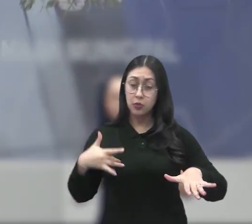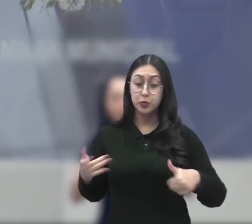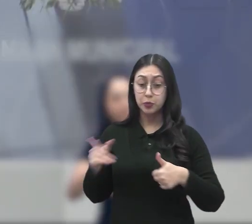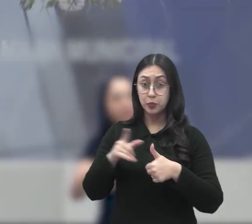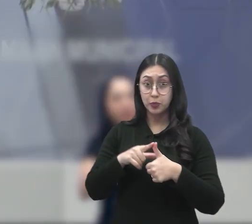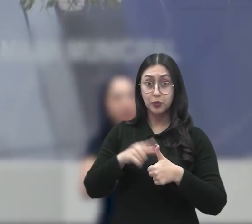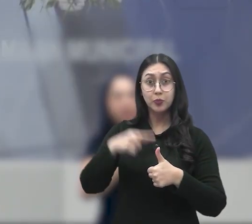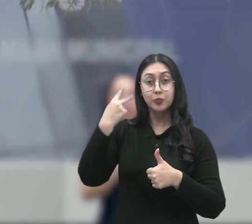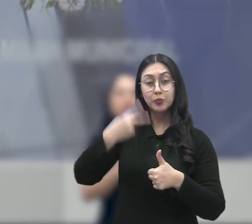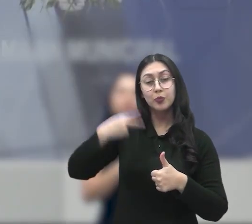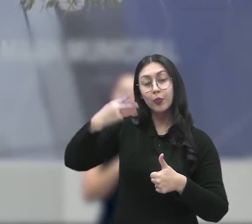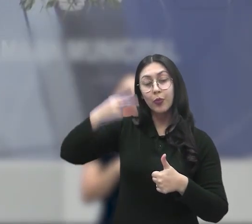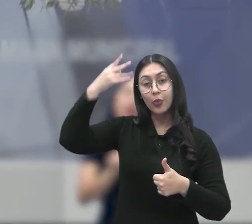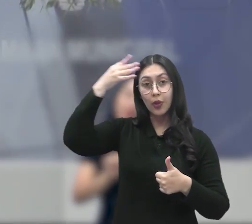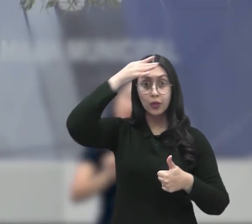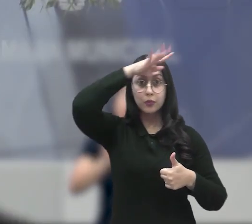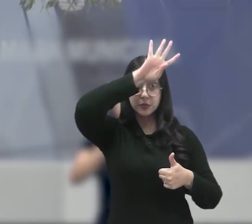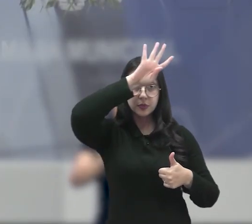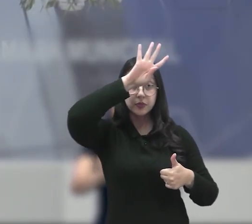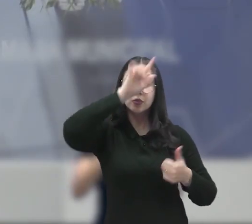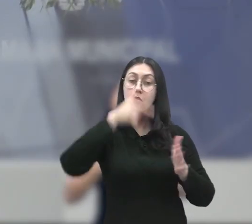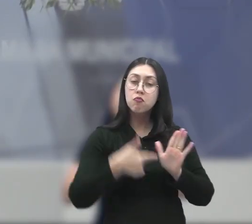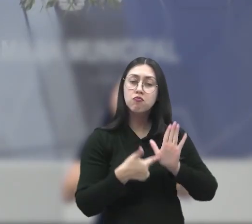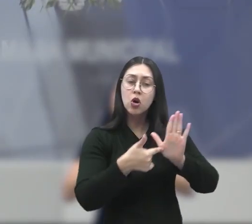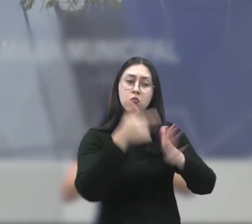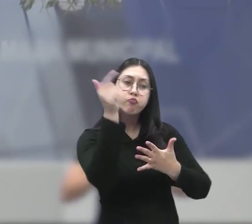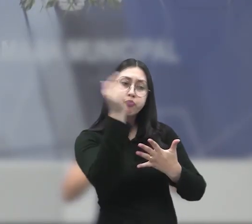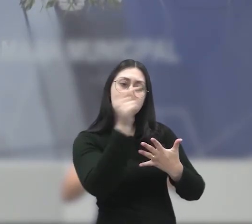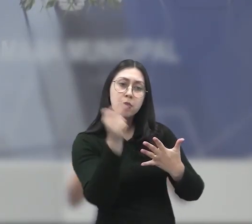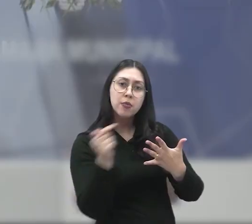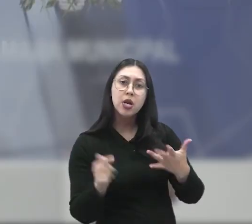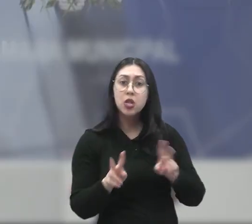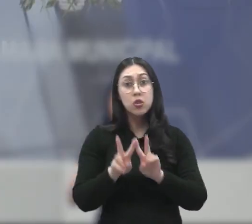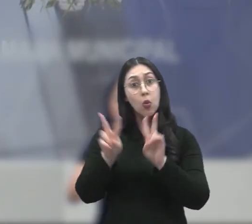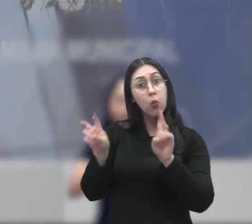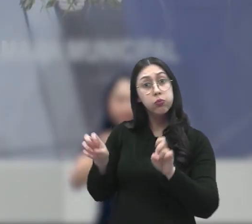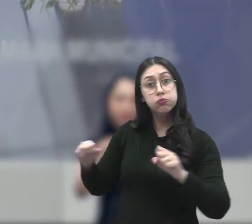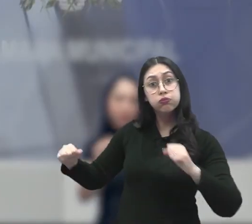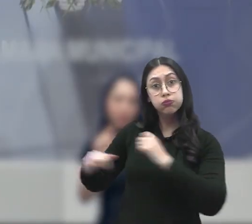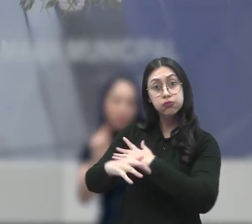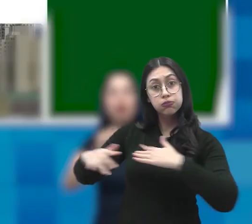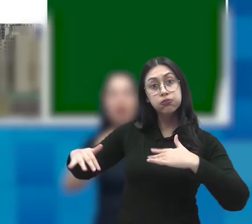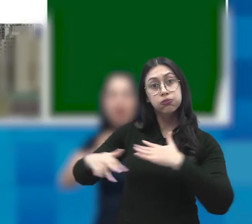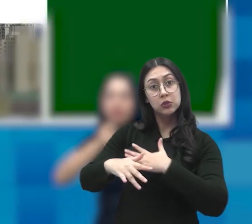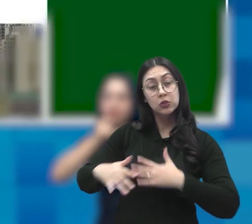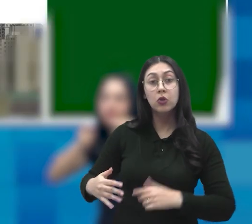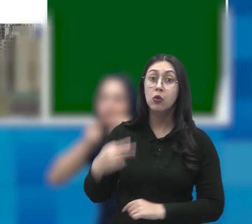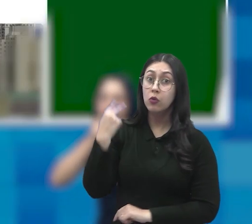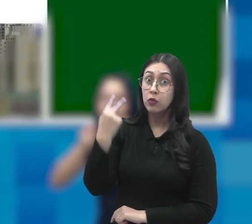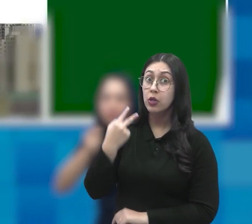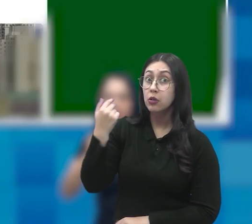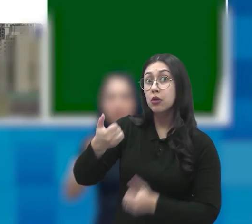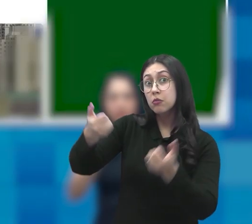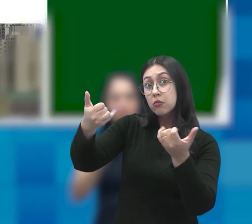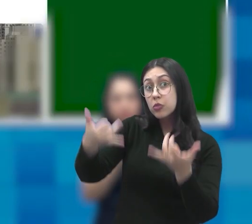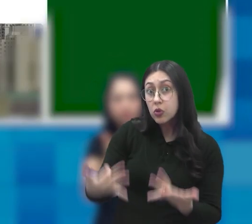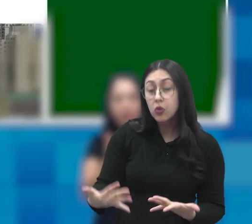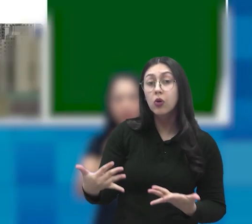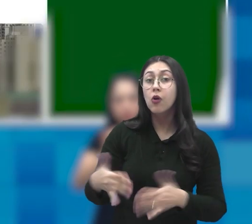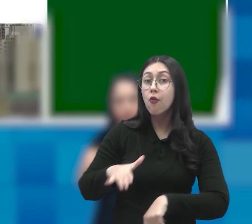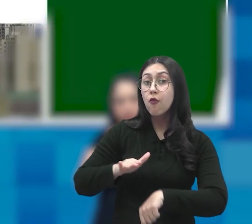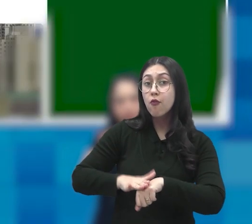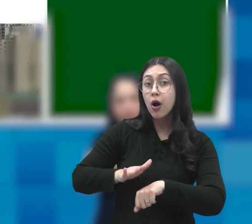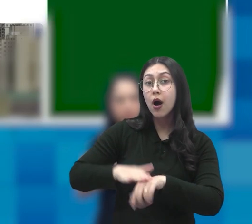saúde. O primeiro orador, o vereador Sena, fez apontamentos sobre a mobilidade urbana. O parlamentar comentou sobre